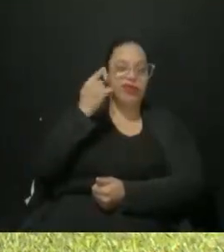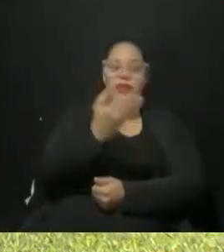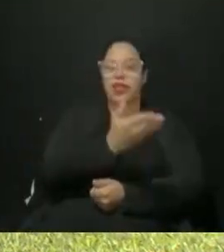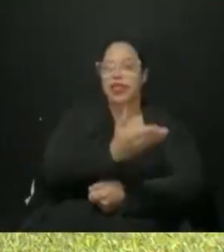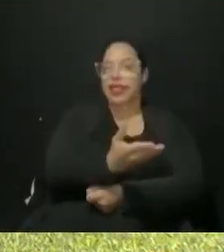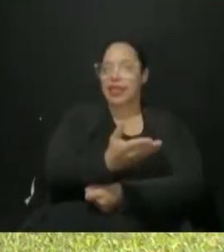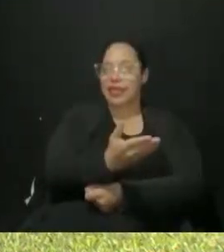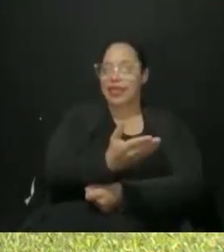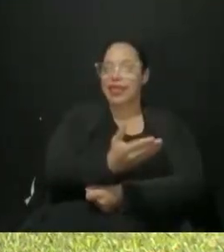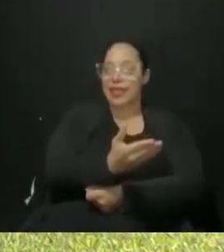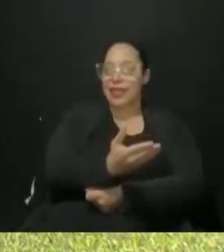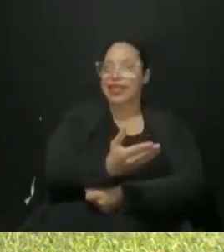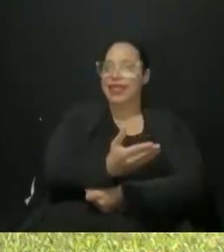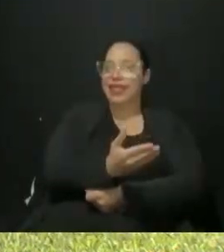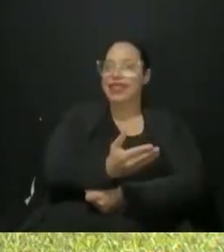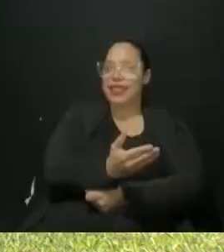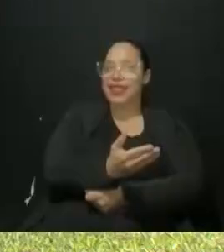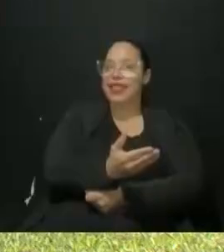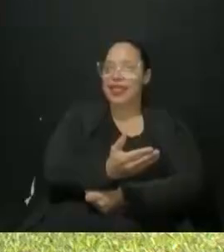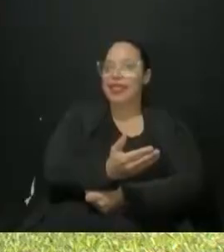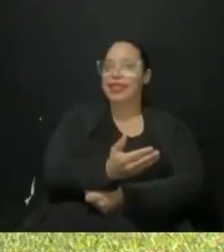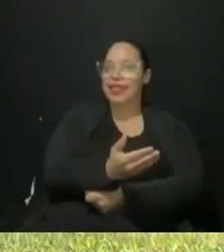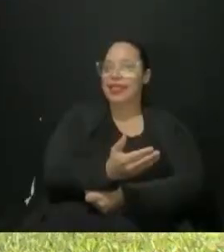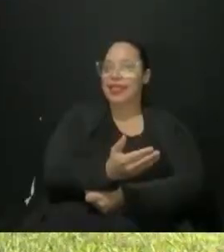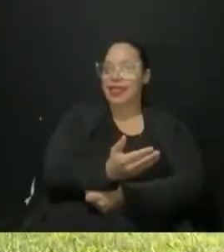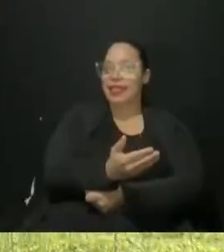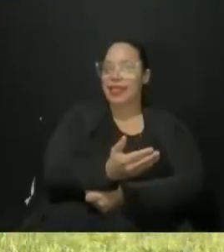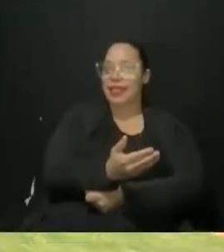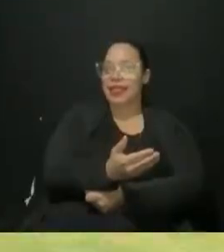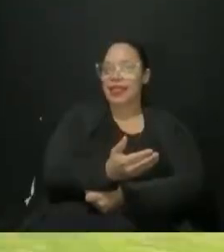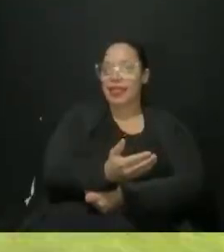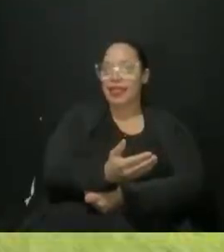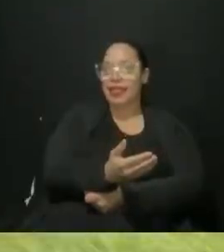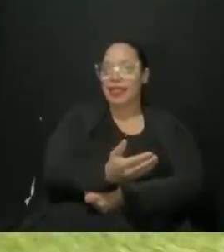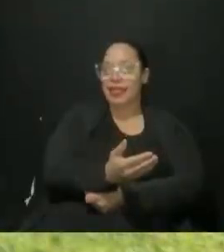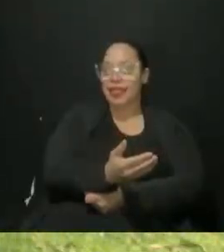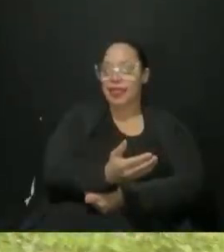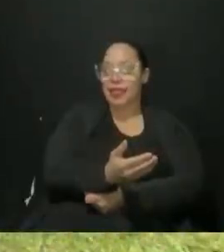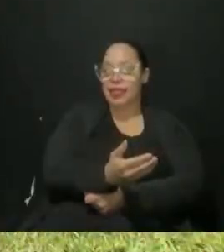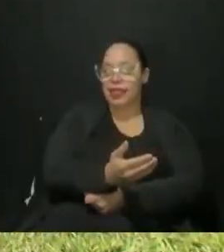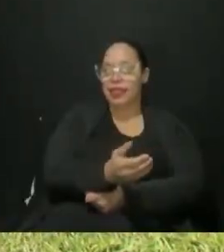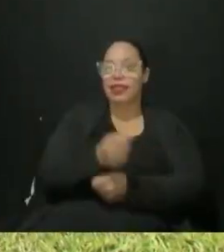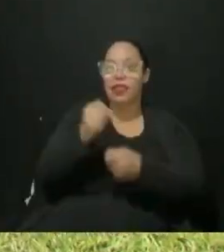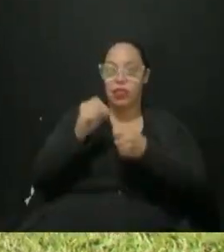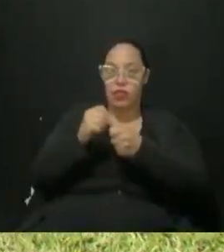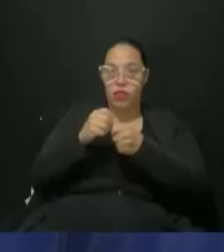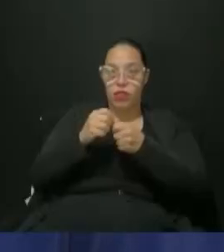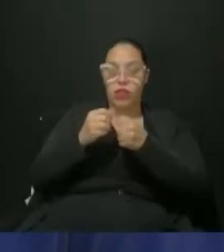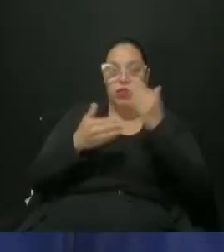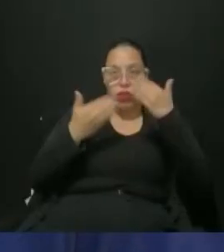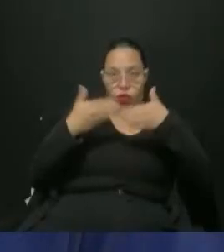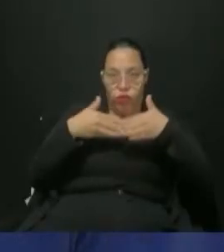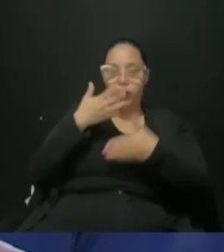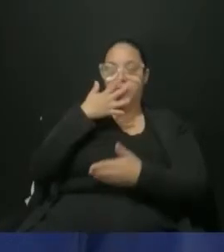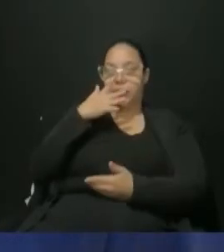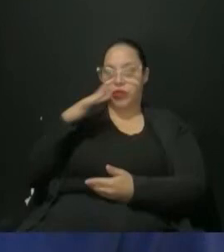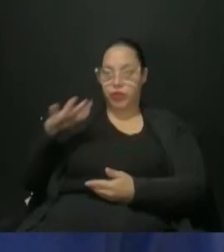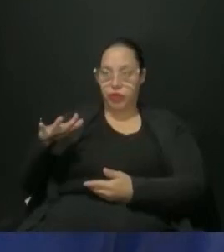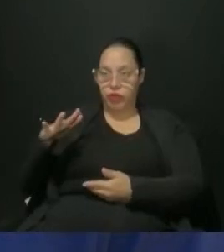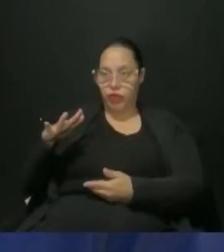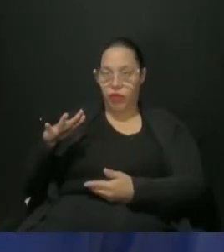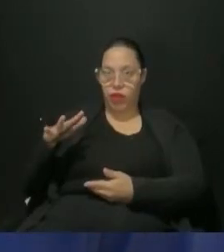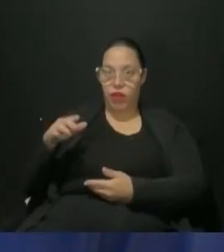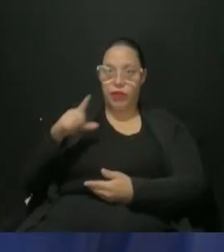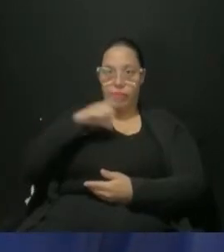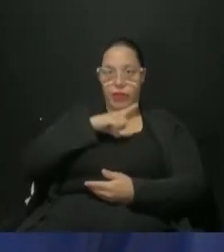em contato com o telefone 199 9361 3565 a gente faz uma avaliação